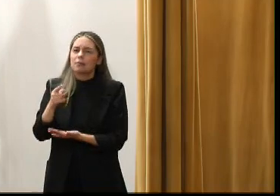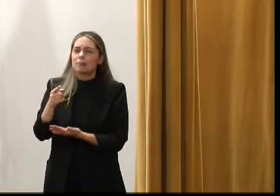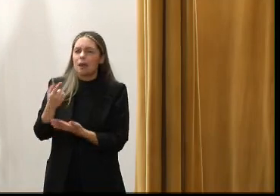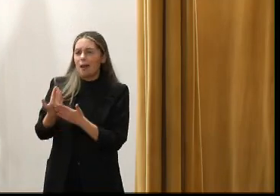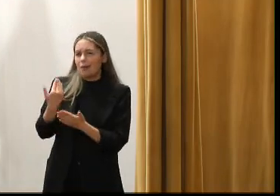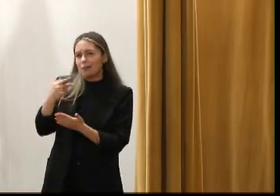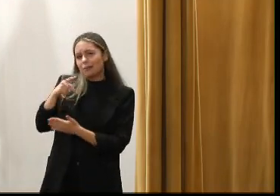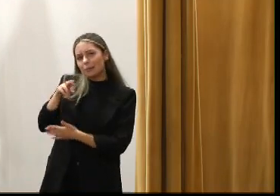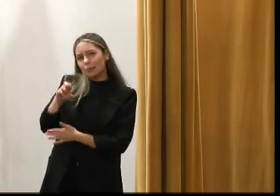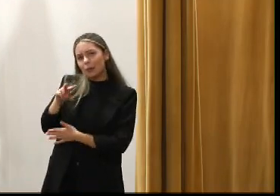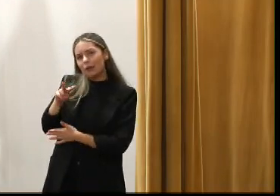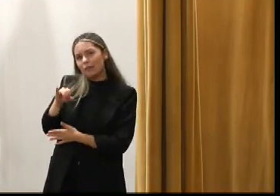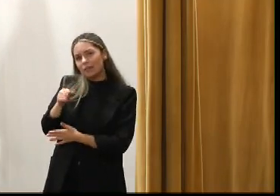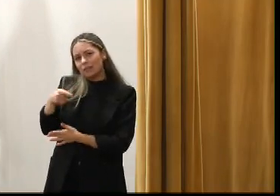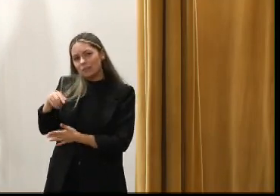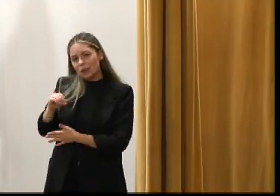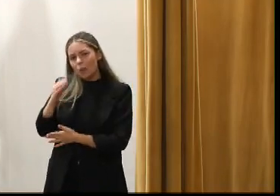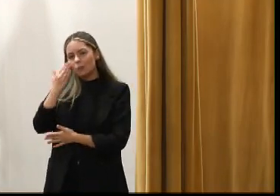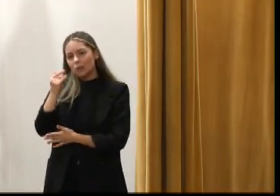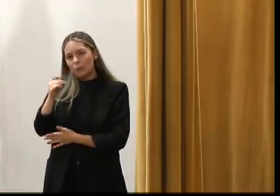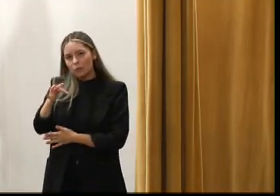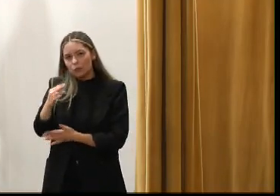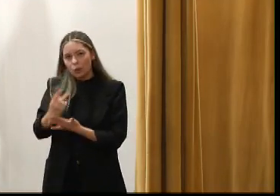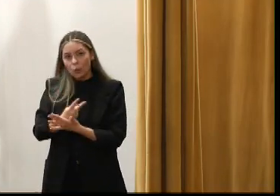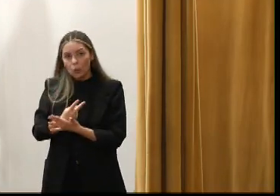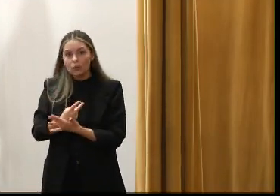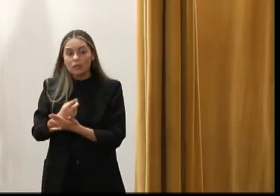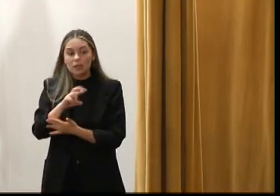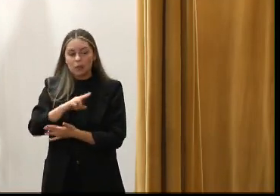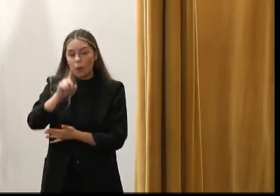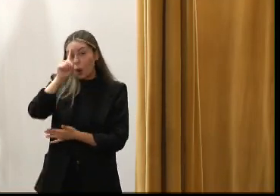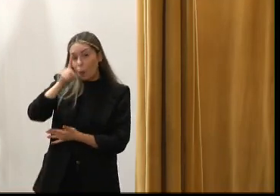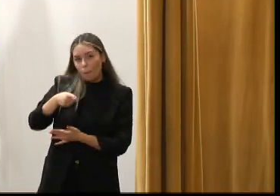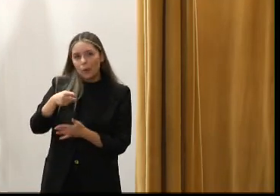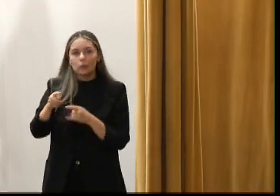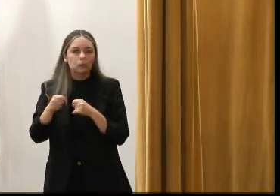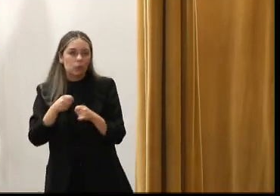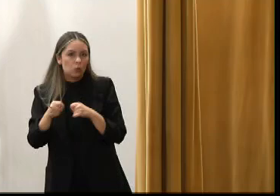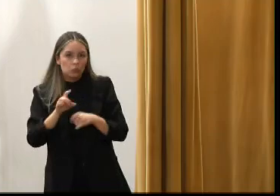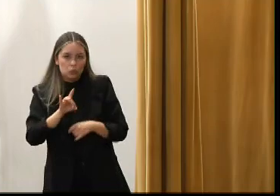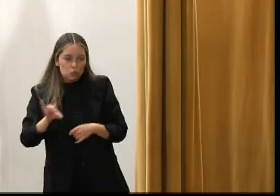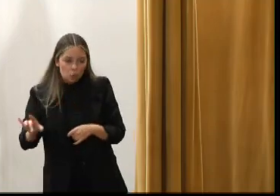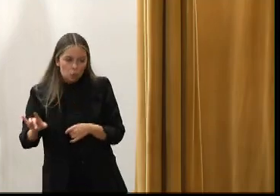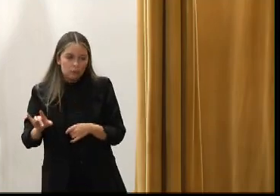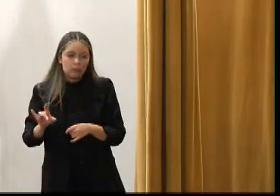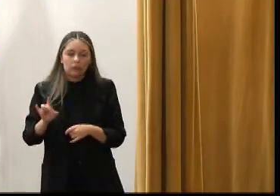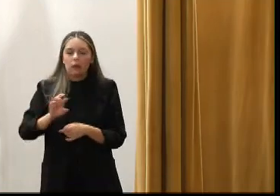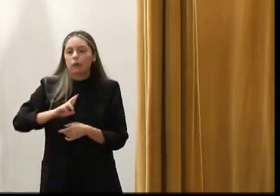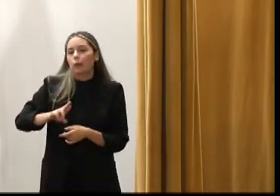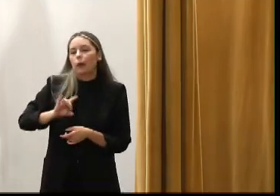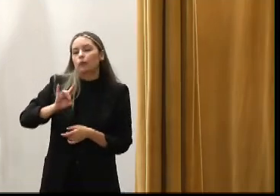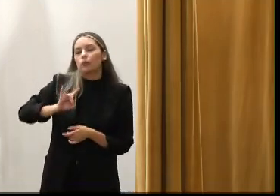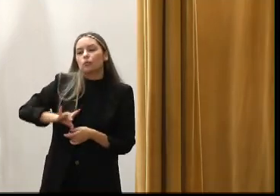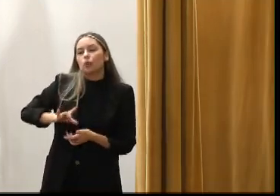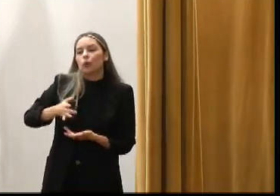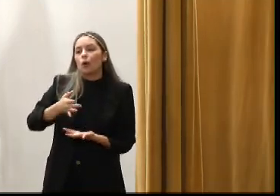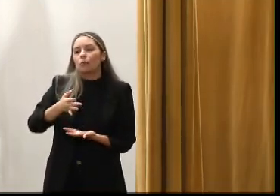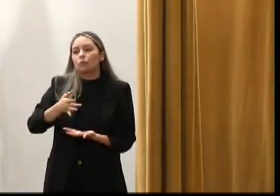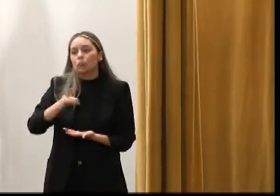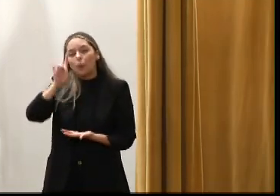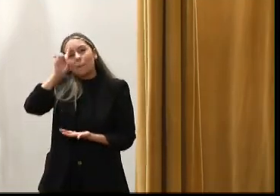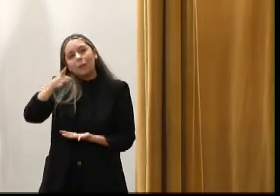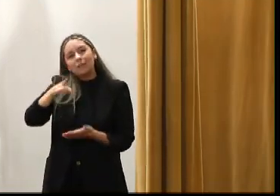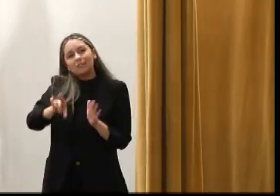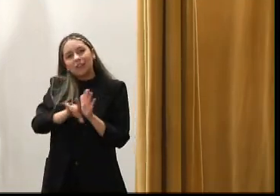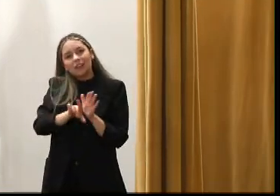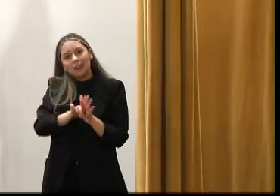previsão não será apenas pelo comando e controle, não será apenas pela nossa ordem